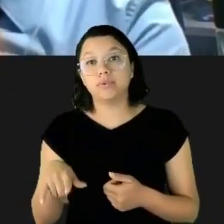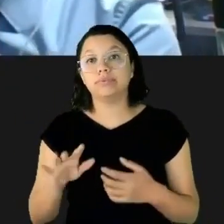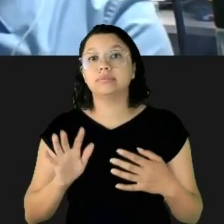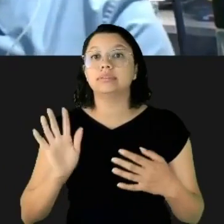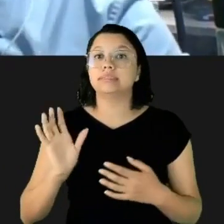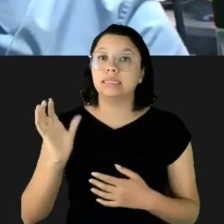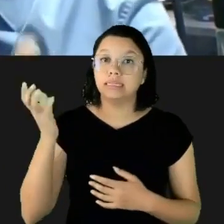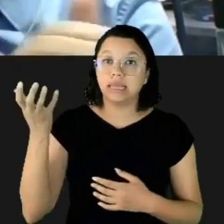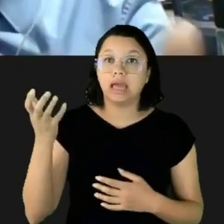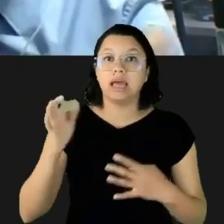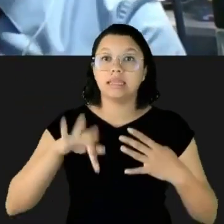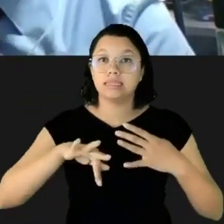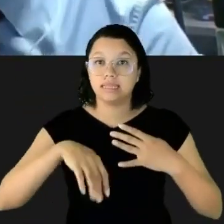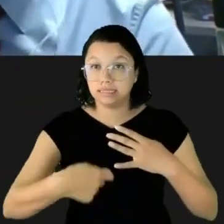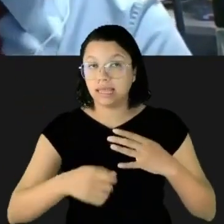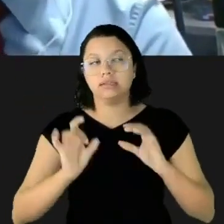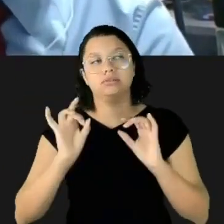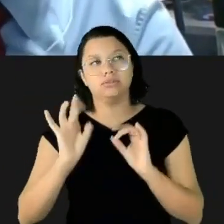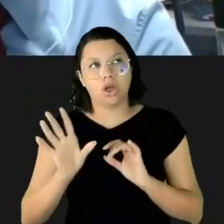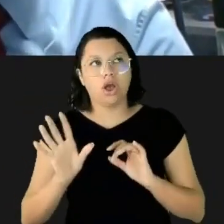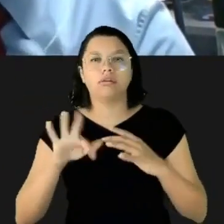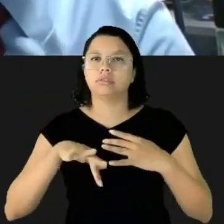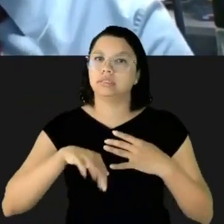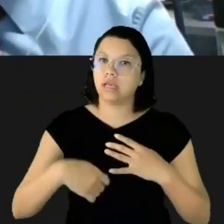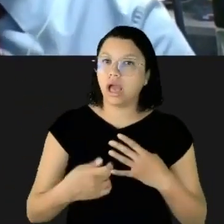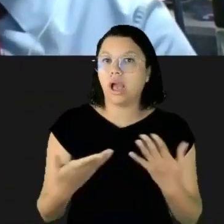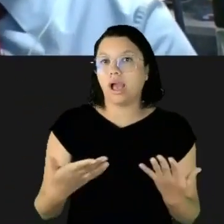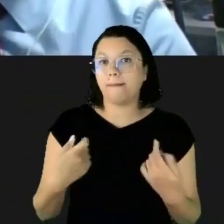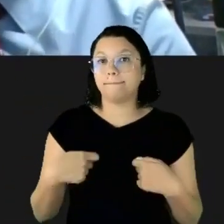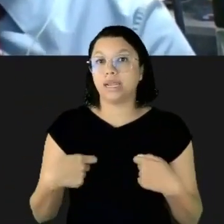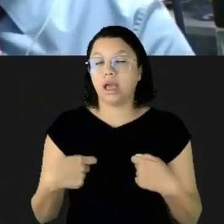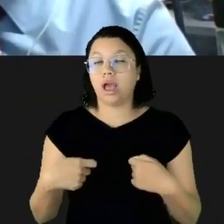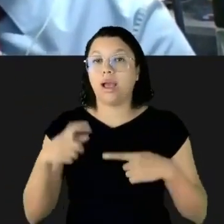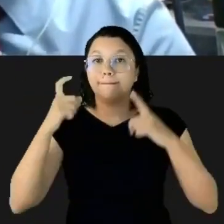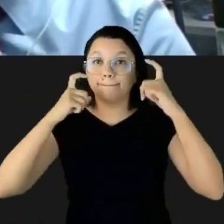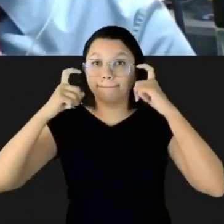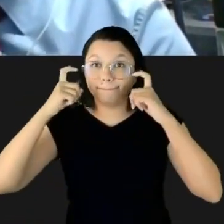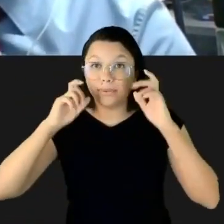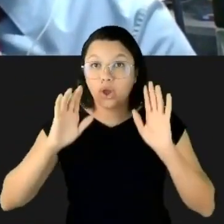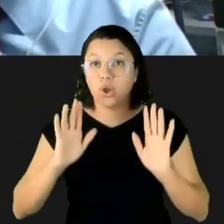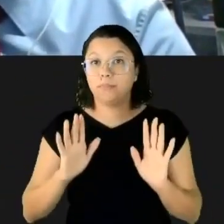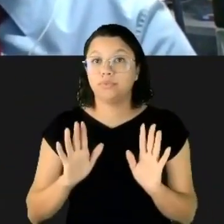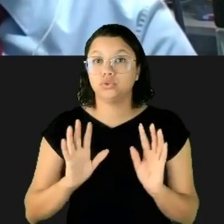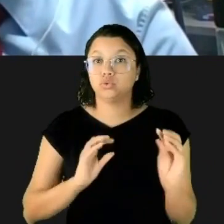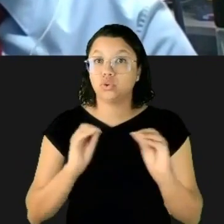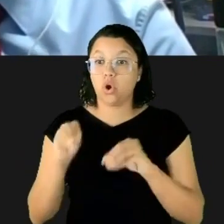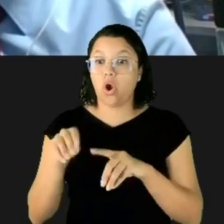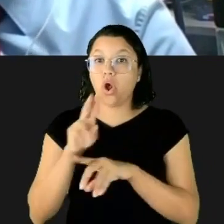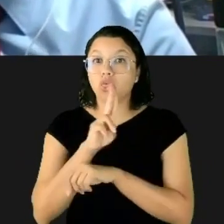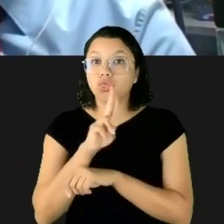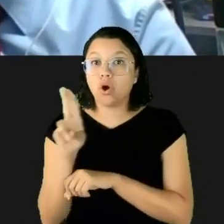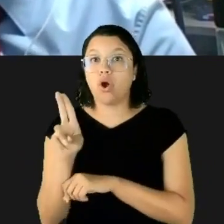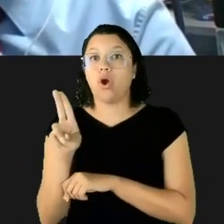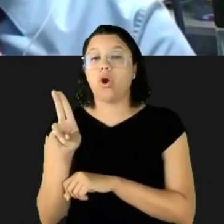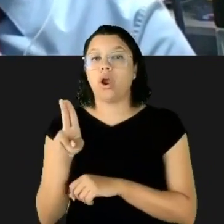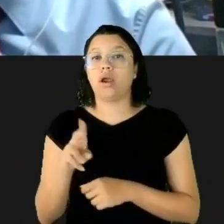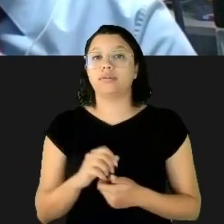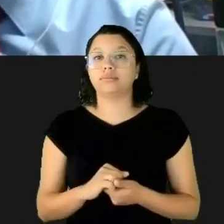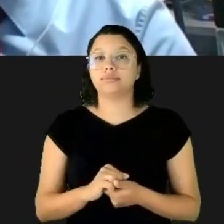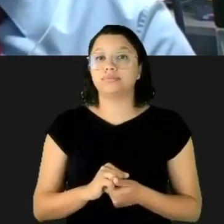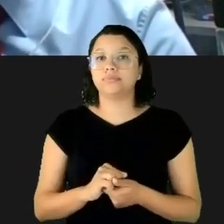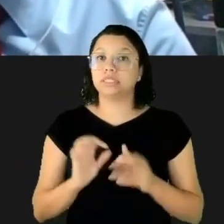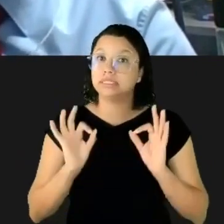sentença é só sentença você tem que ter essa essa essa preocupação de colocar com nomes